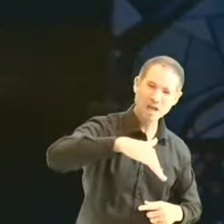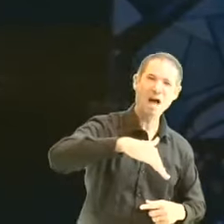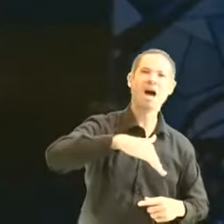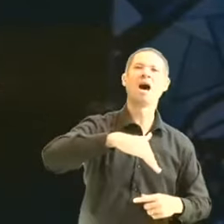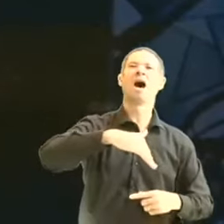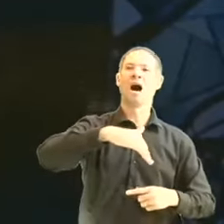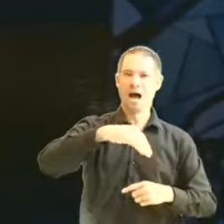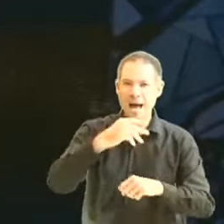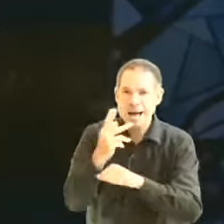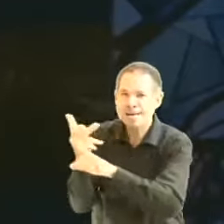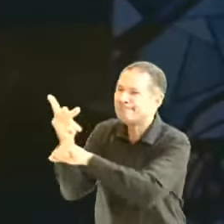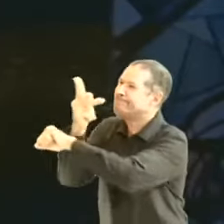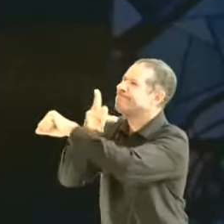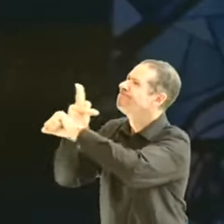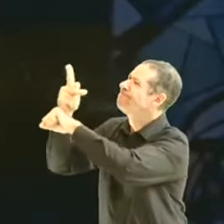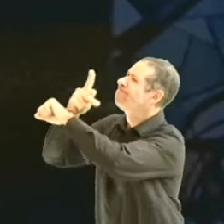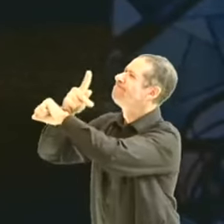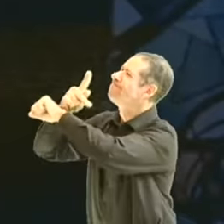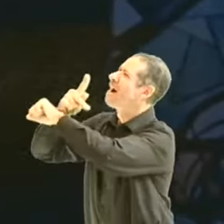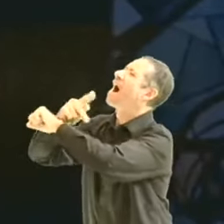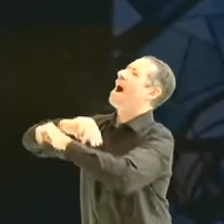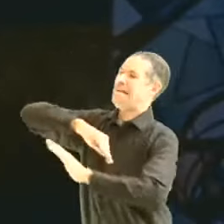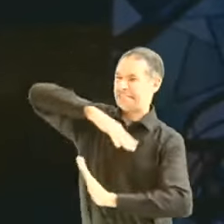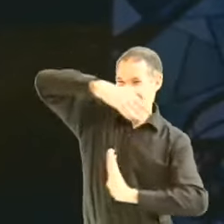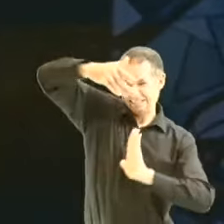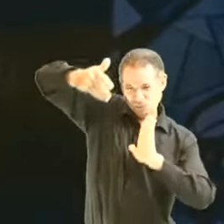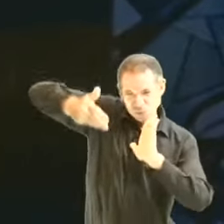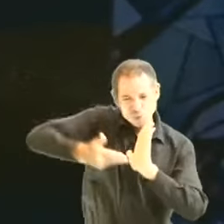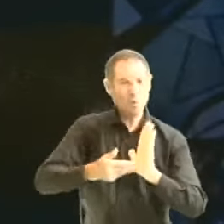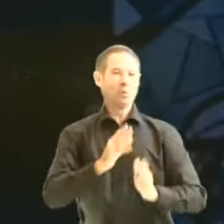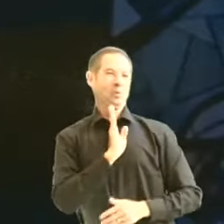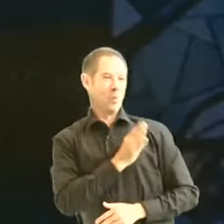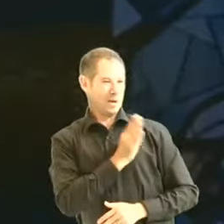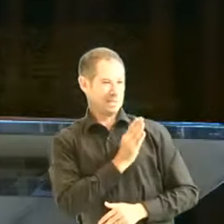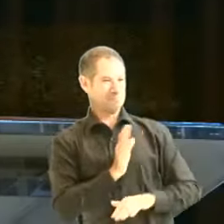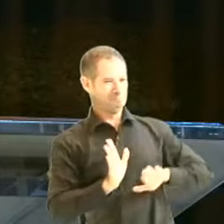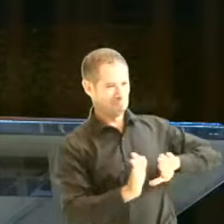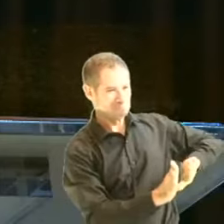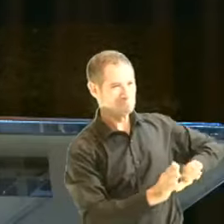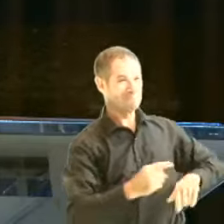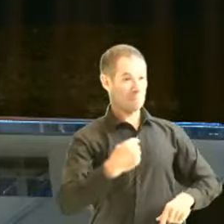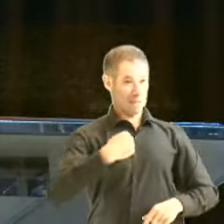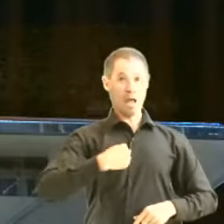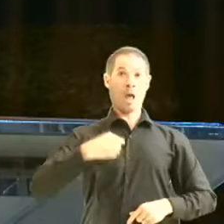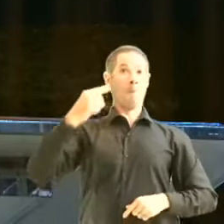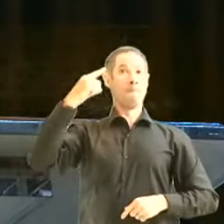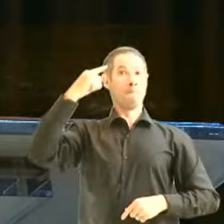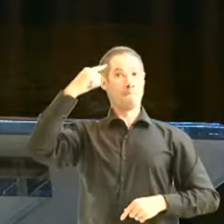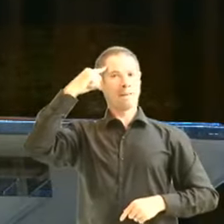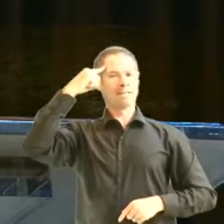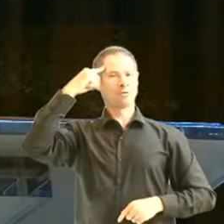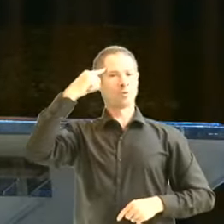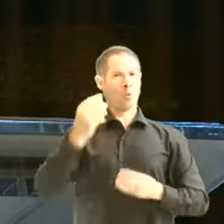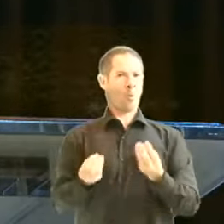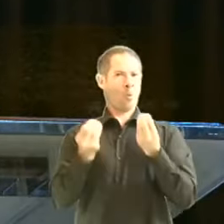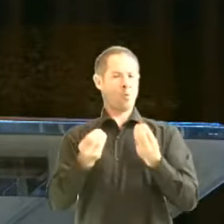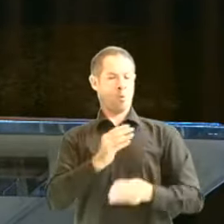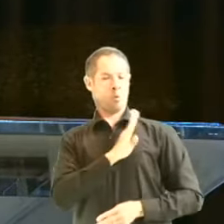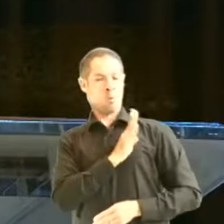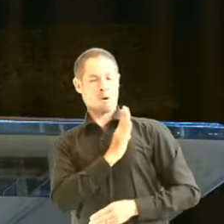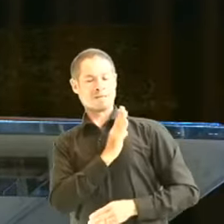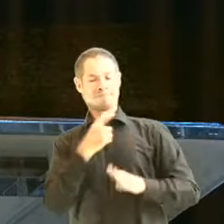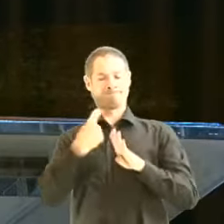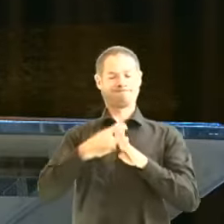eles vão me buscar de todo o coração. Quando eu penso na maneira como o Senhor lidou com o coração de